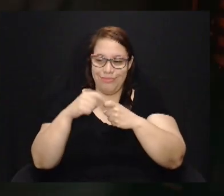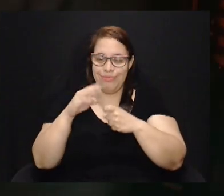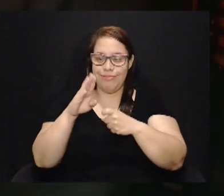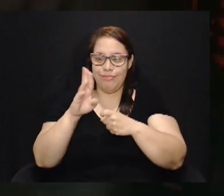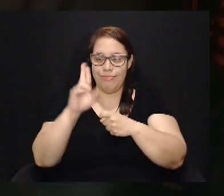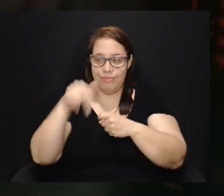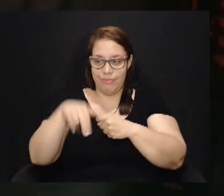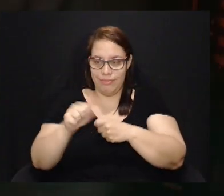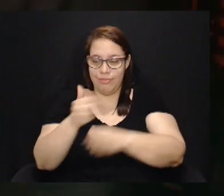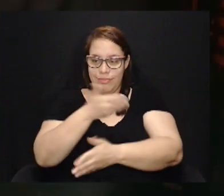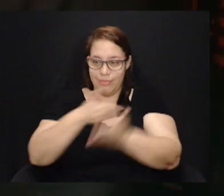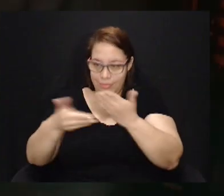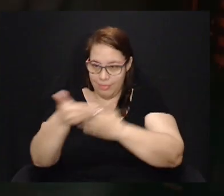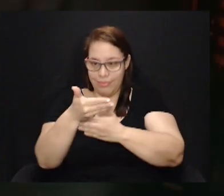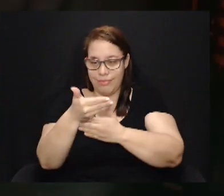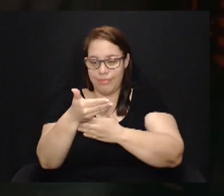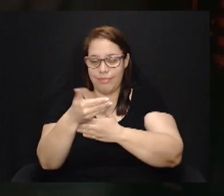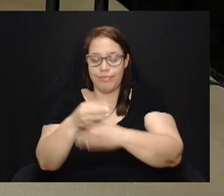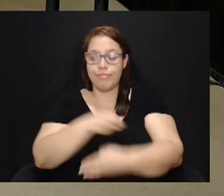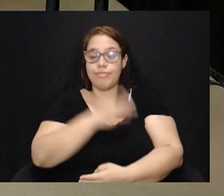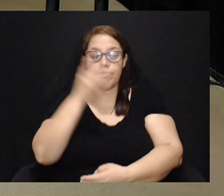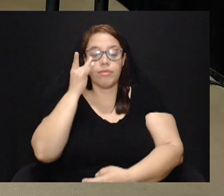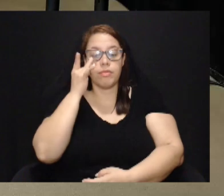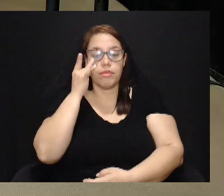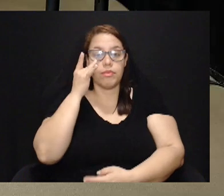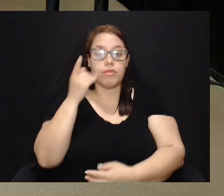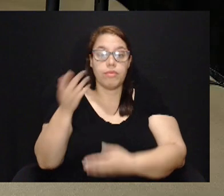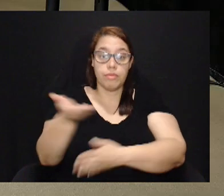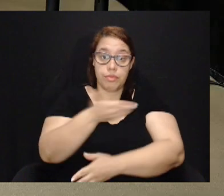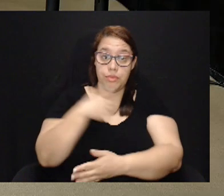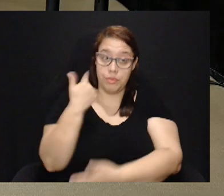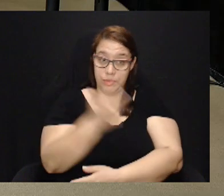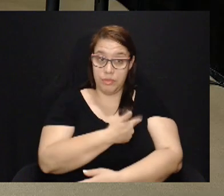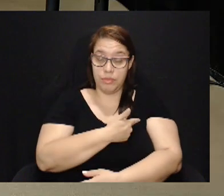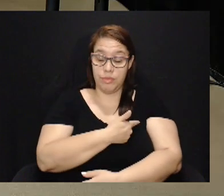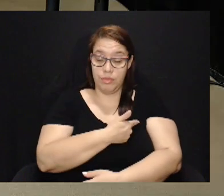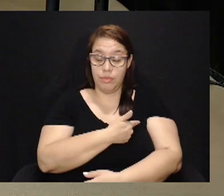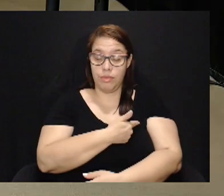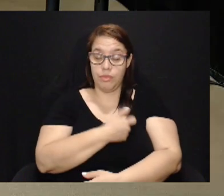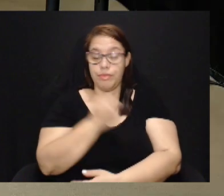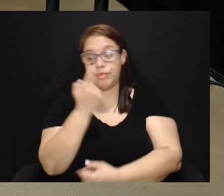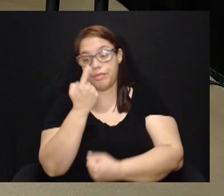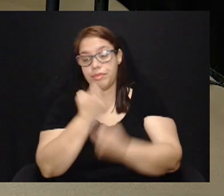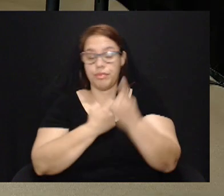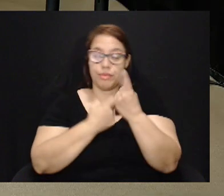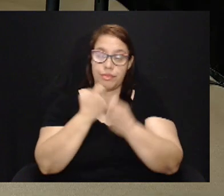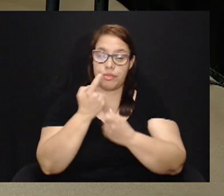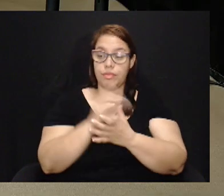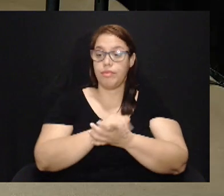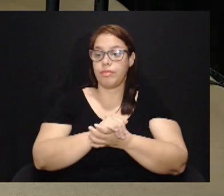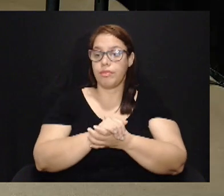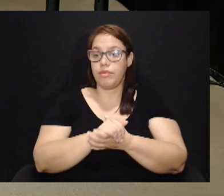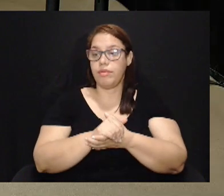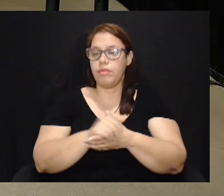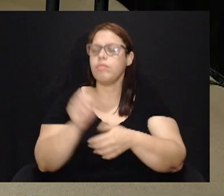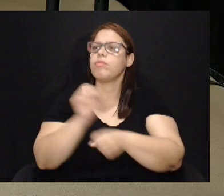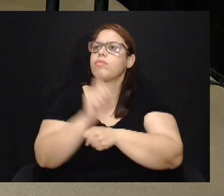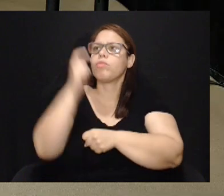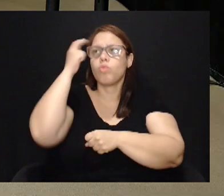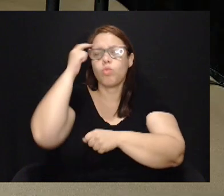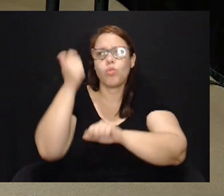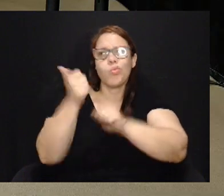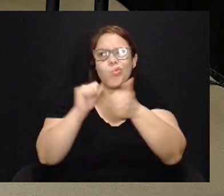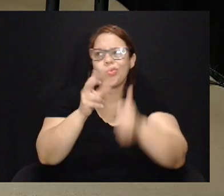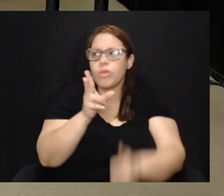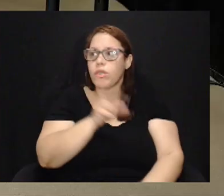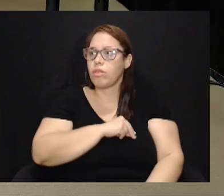sua participação, pela presença, por trazer pra gente algumas falas que, assim, se a gente para analisar, fala, nossa, o que eu